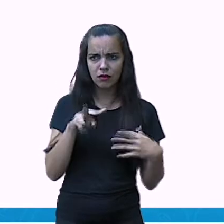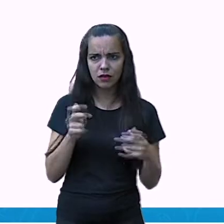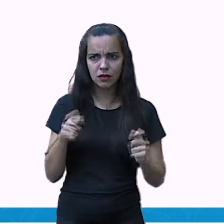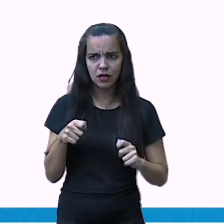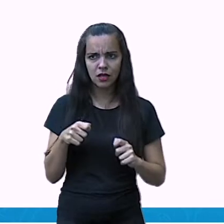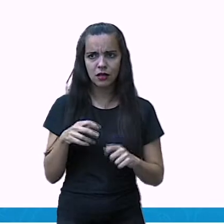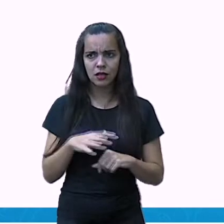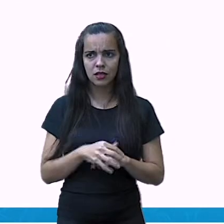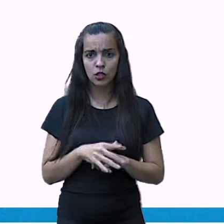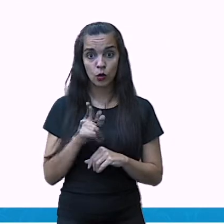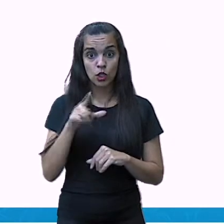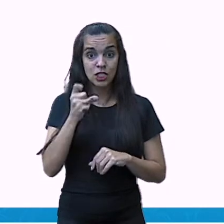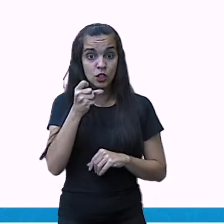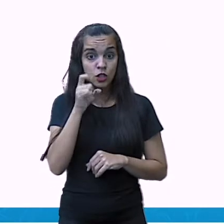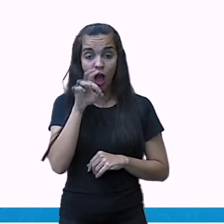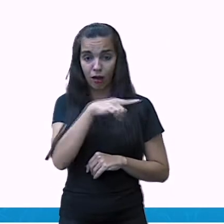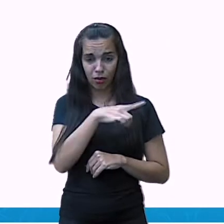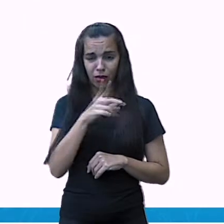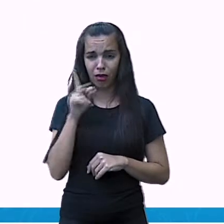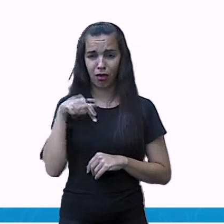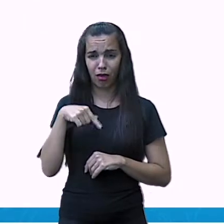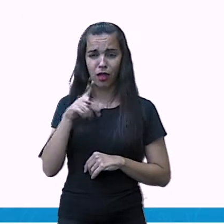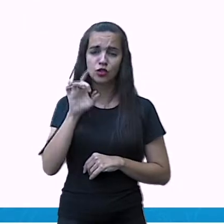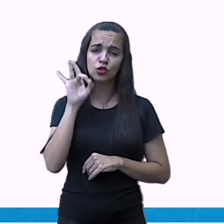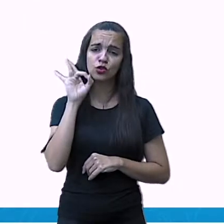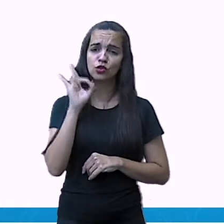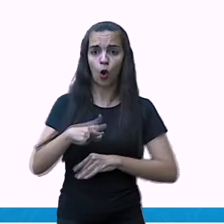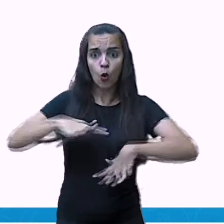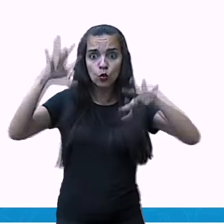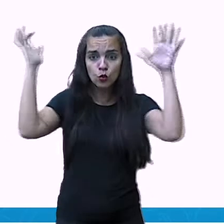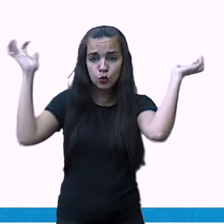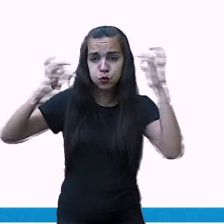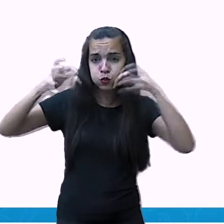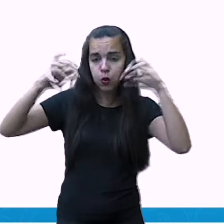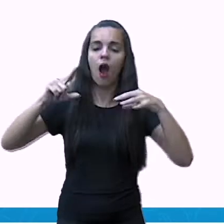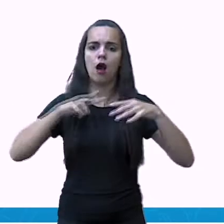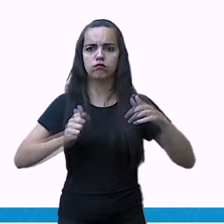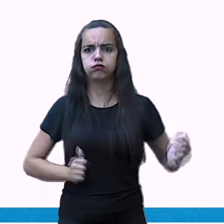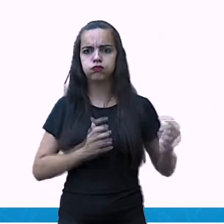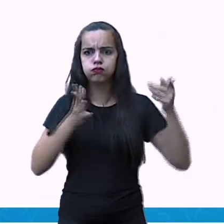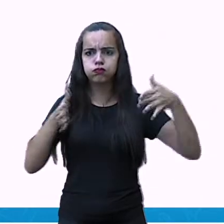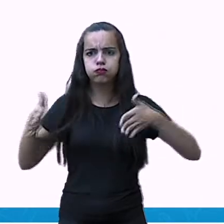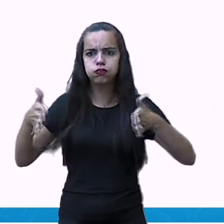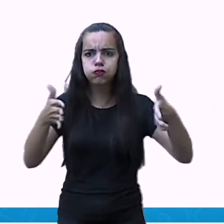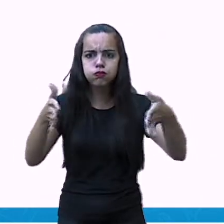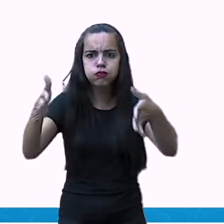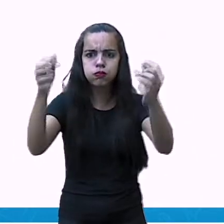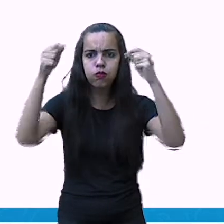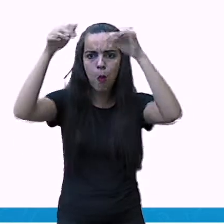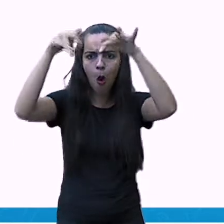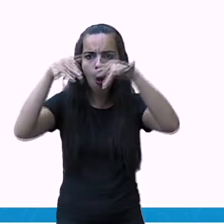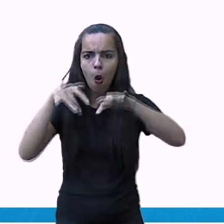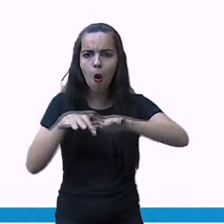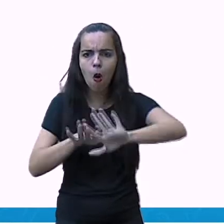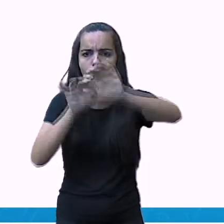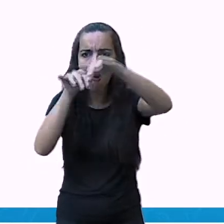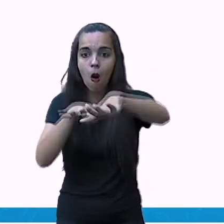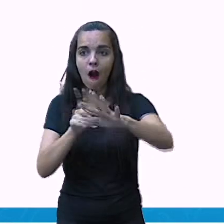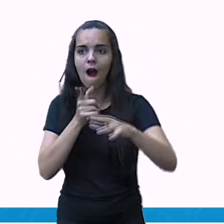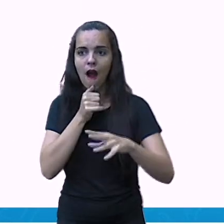Só mesmo na época da chuva, o rio vai correr. Mas, tirou